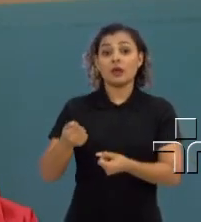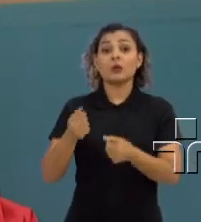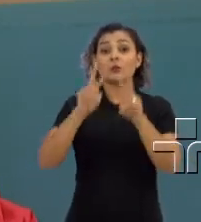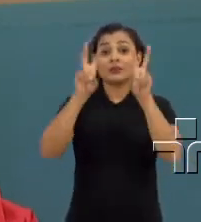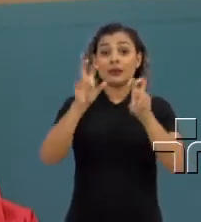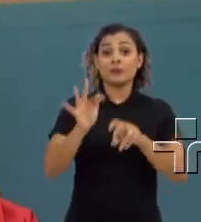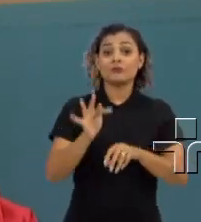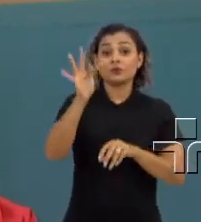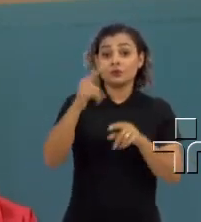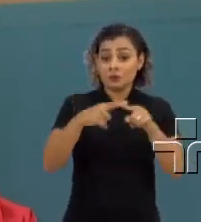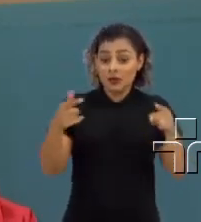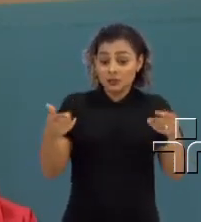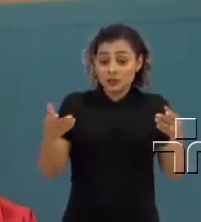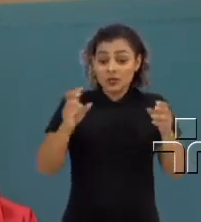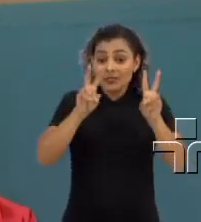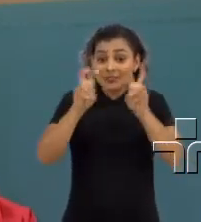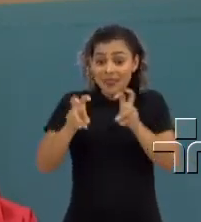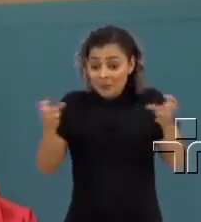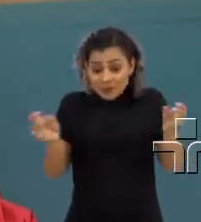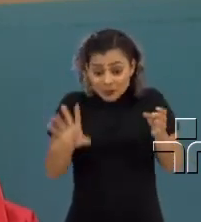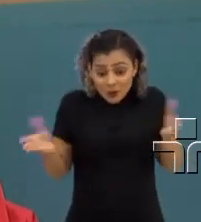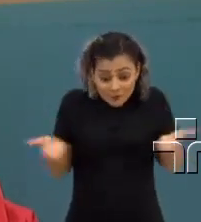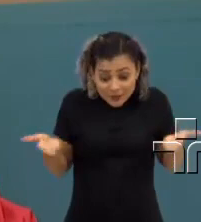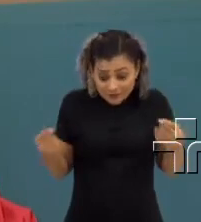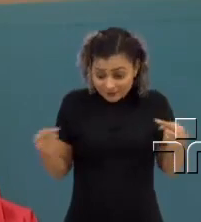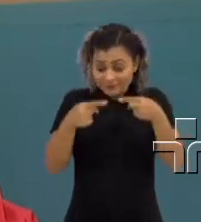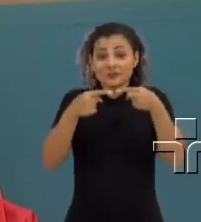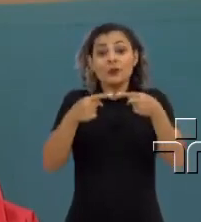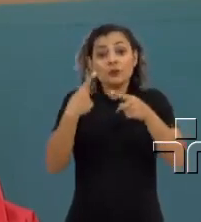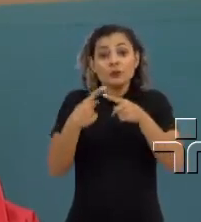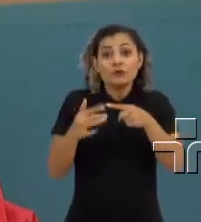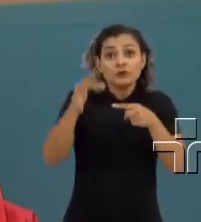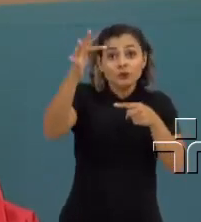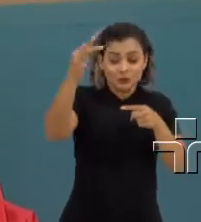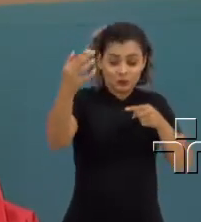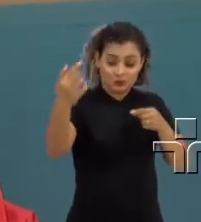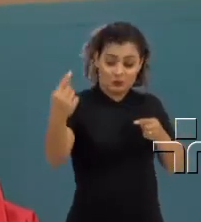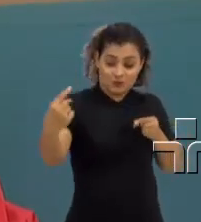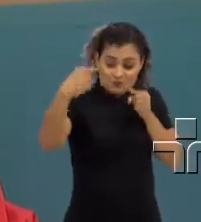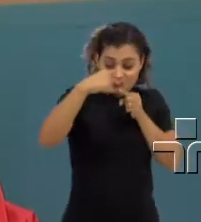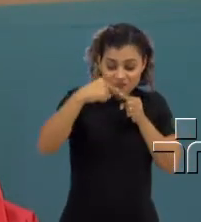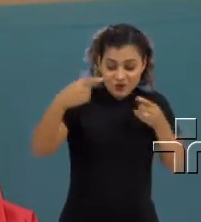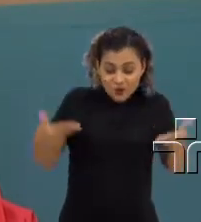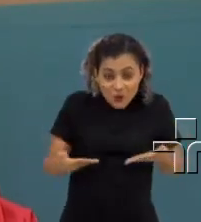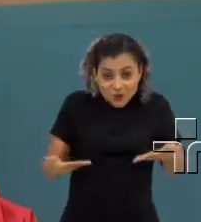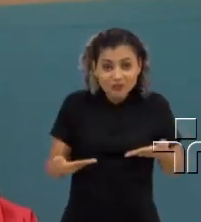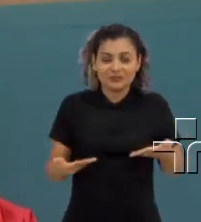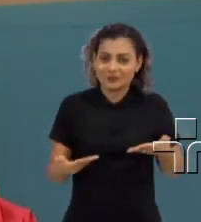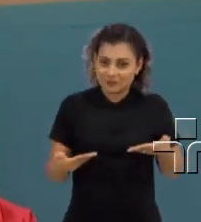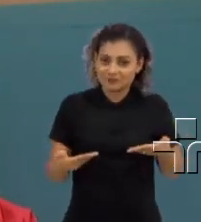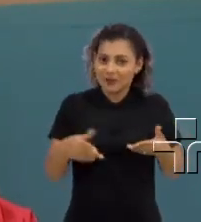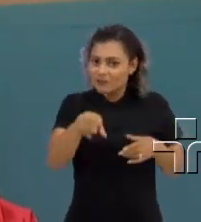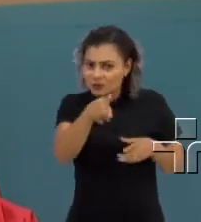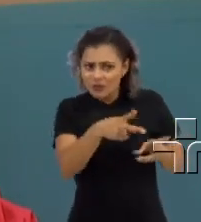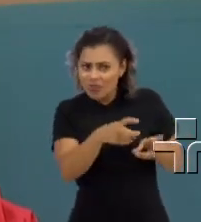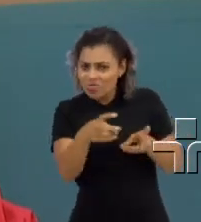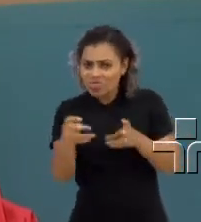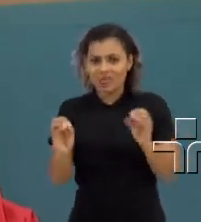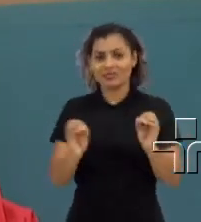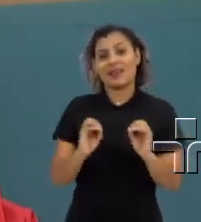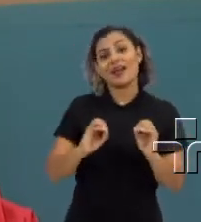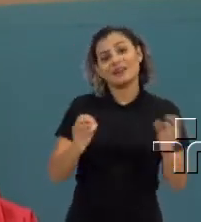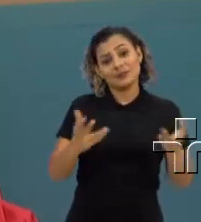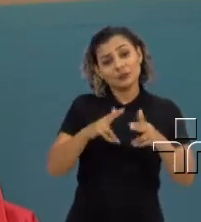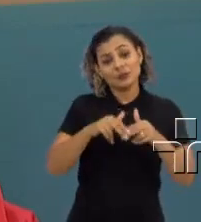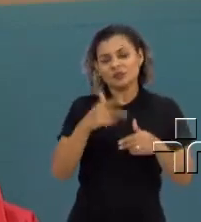futuro e eu só falei coisa do presente, porque muitas dessas coisas estão acontecendo à sua volta e você ou não percebe ou